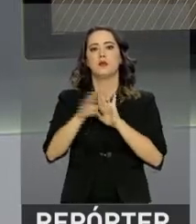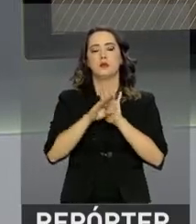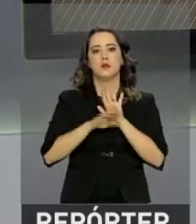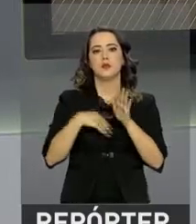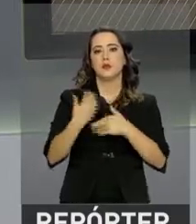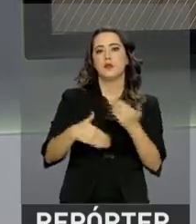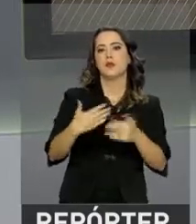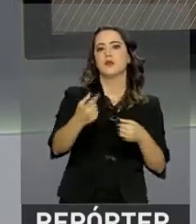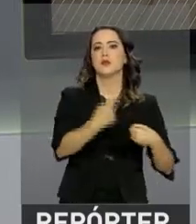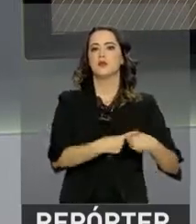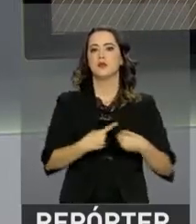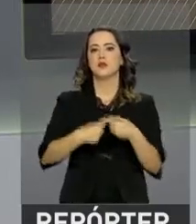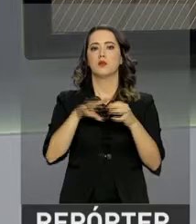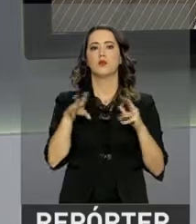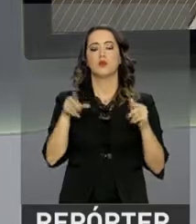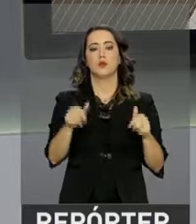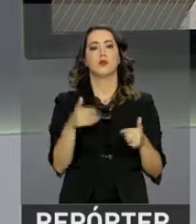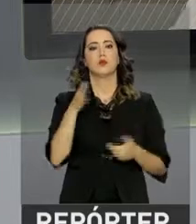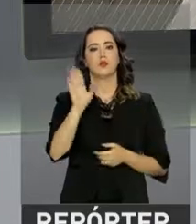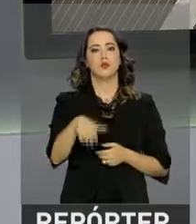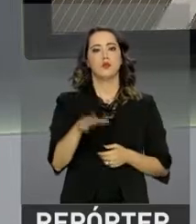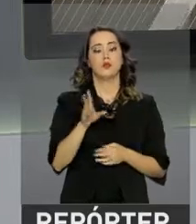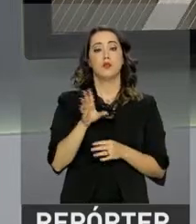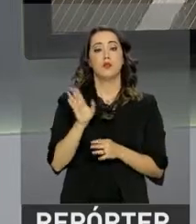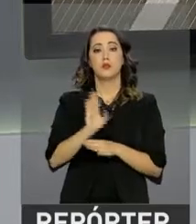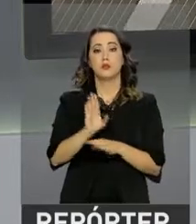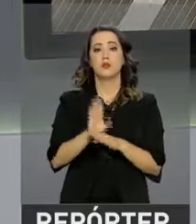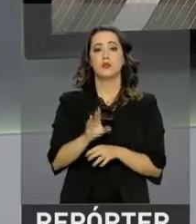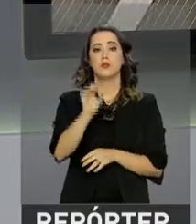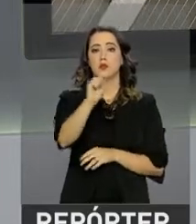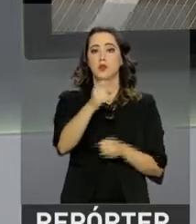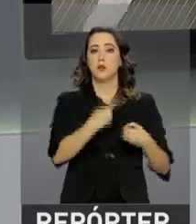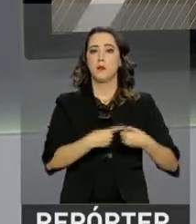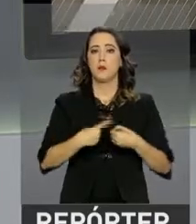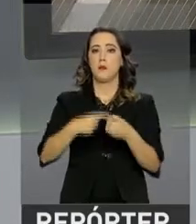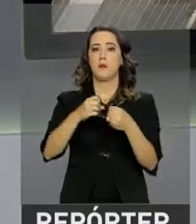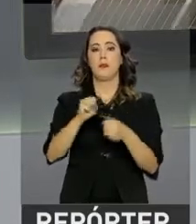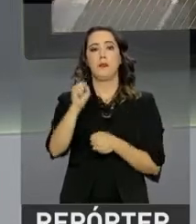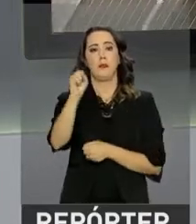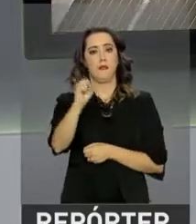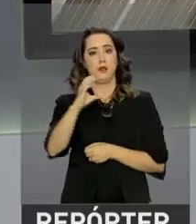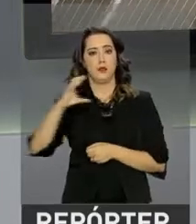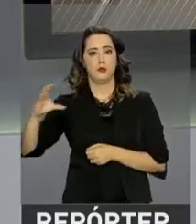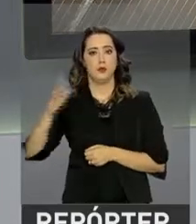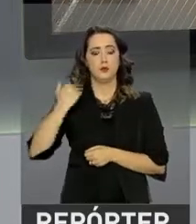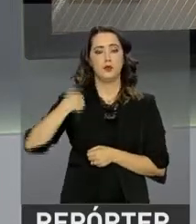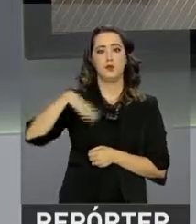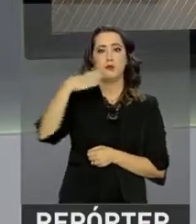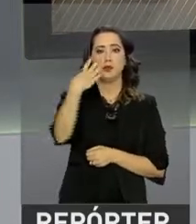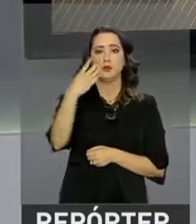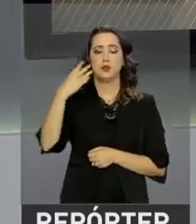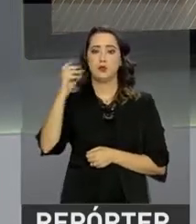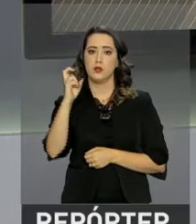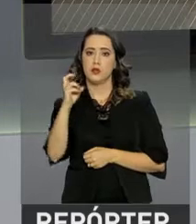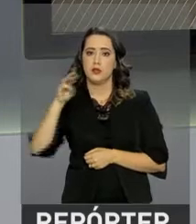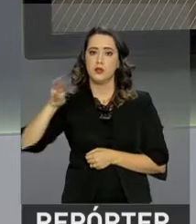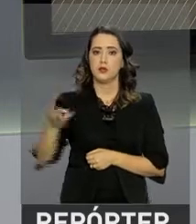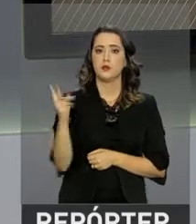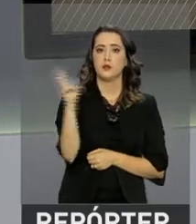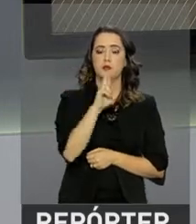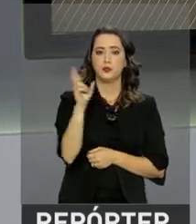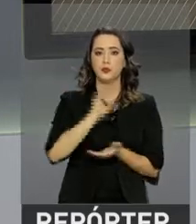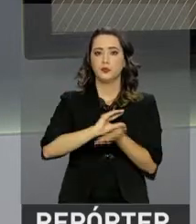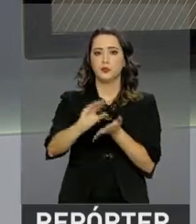avançar cidades no total vão ser contemplados oito municípios de santa catarina com mais de 45 milhões de reais